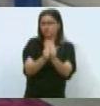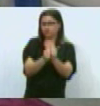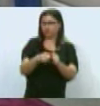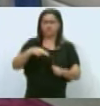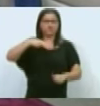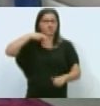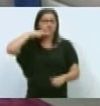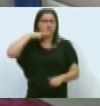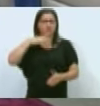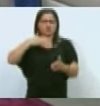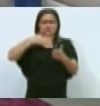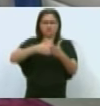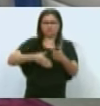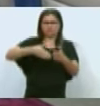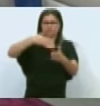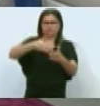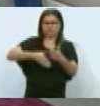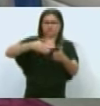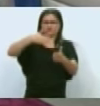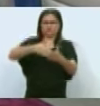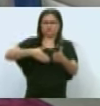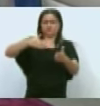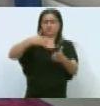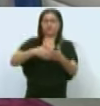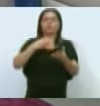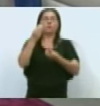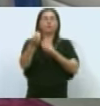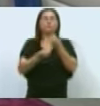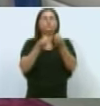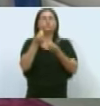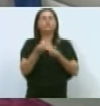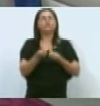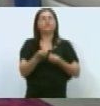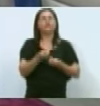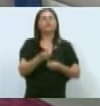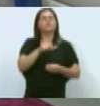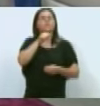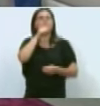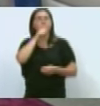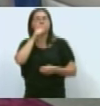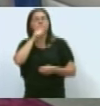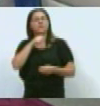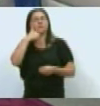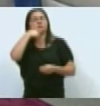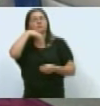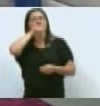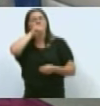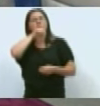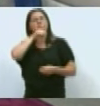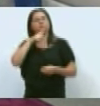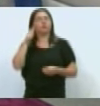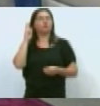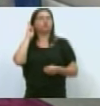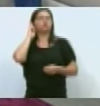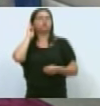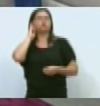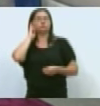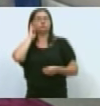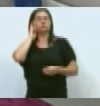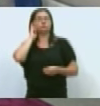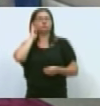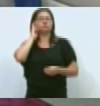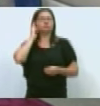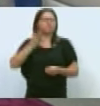Clarinha, não é? Então me conta um pouquinho como que é ser mãe e vó de deficientes auditivos, essa batalha desde